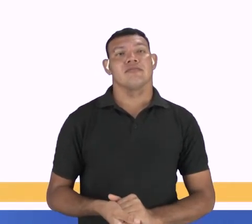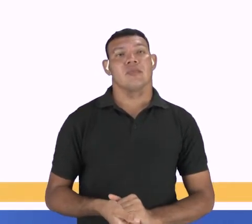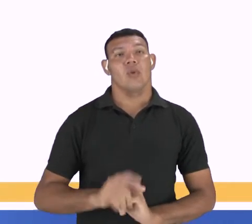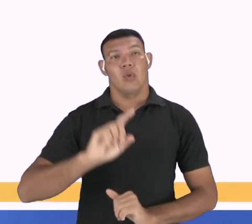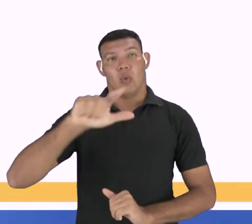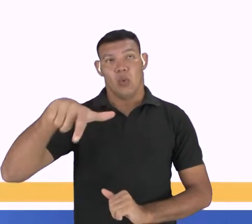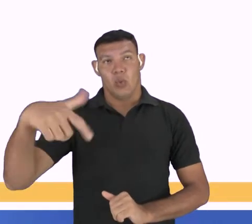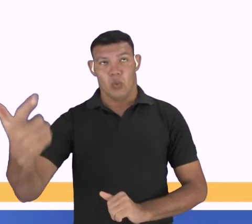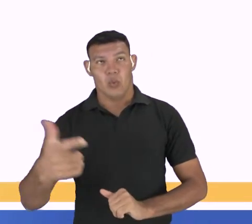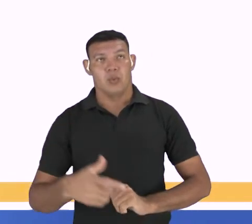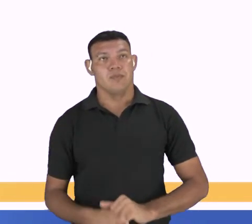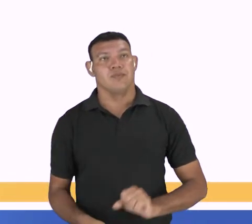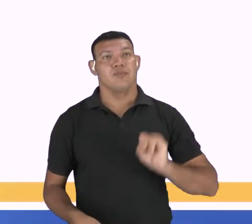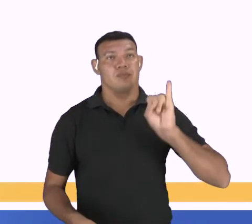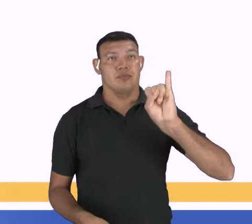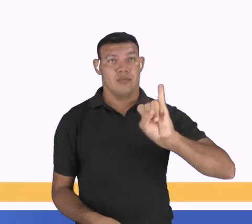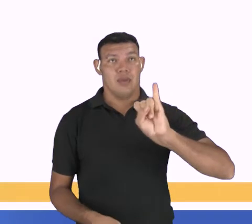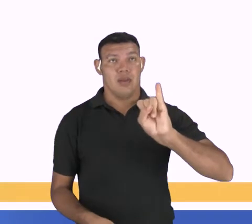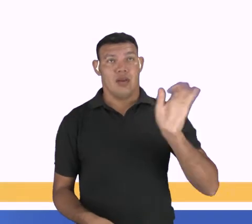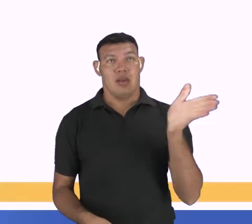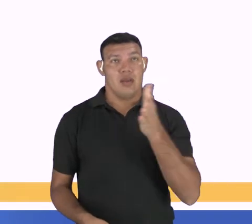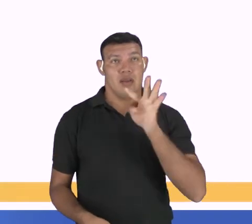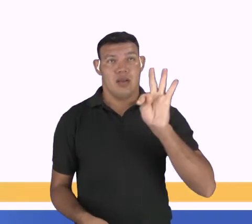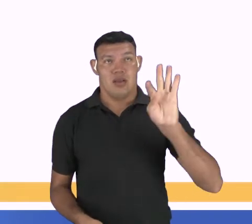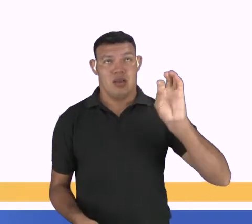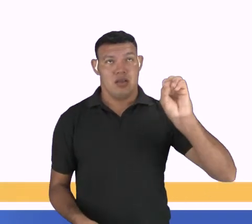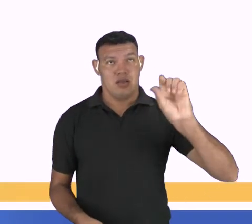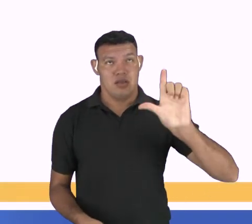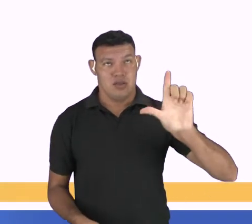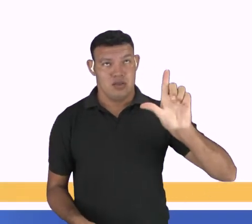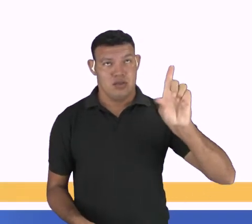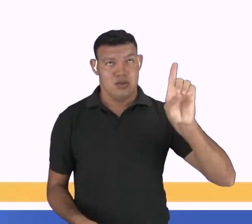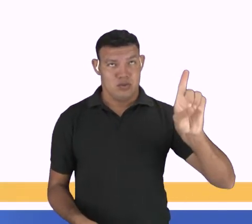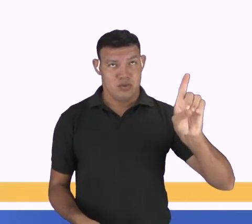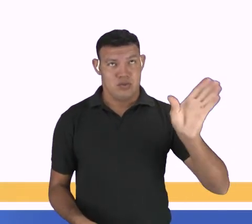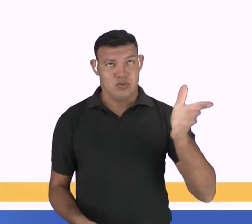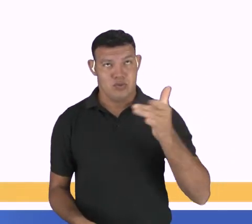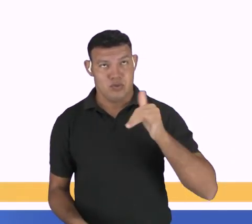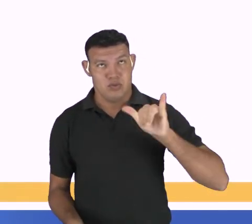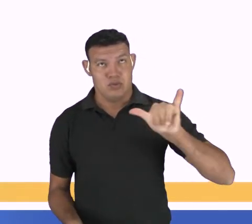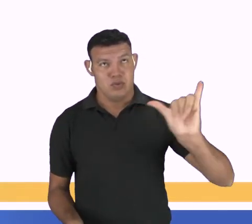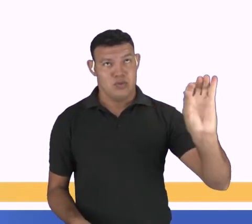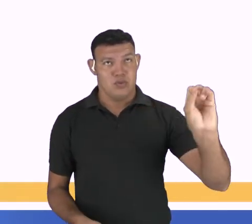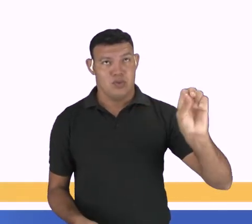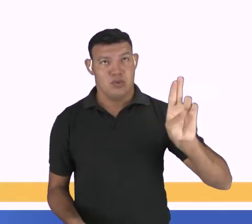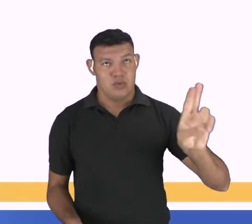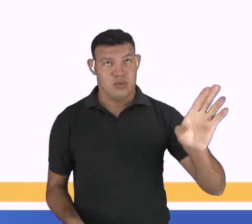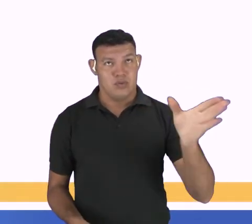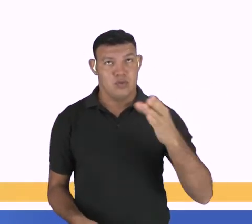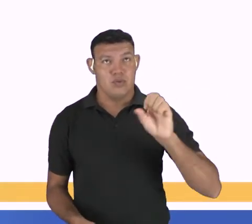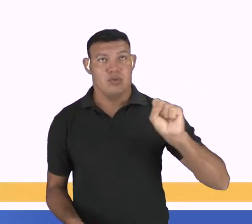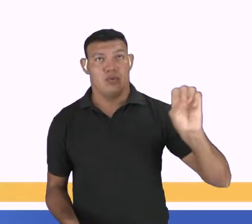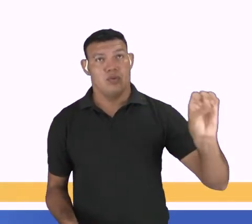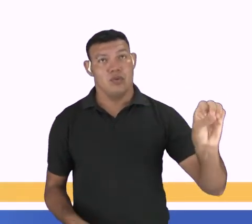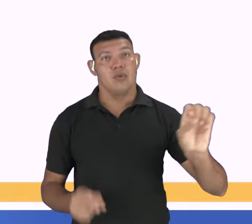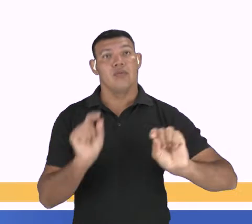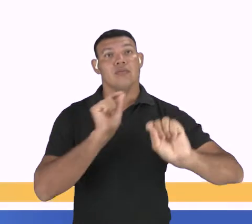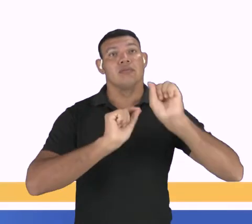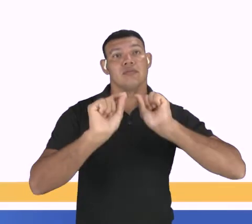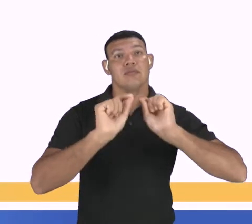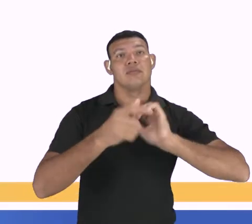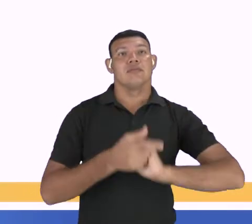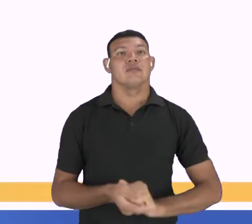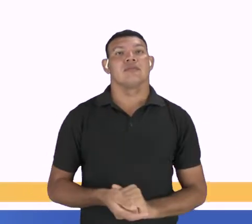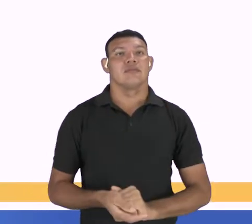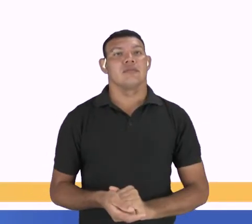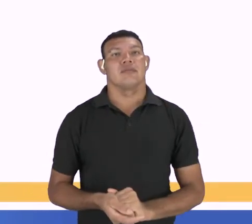Outra sentença, I told you so. Essa é bem comum e ela é um pouco mais fácil da gente entender. E aí, pela imagem, você